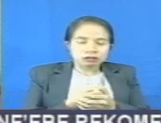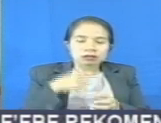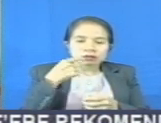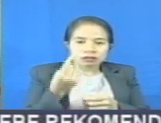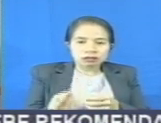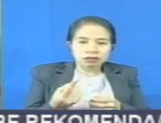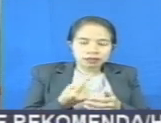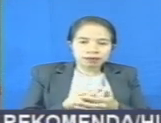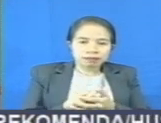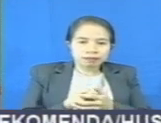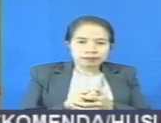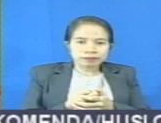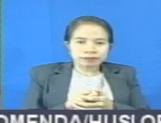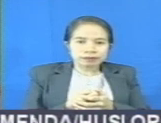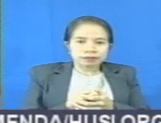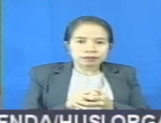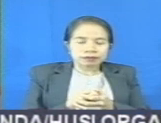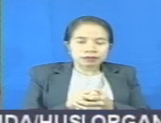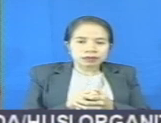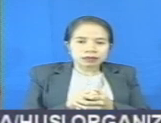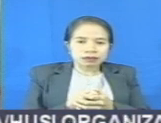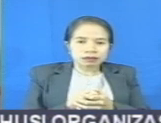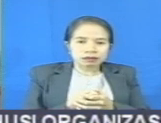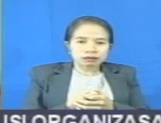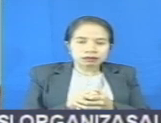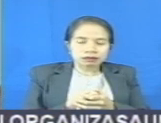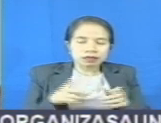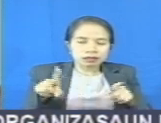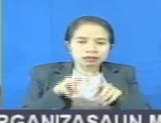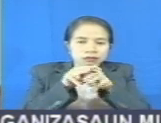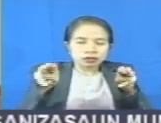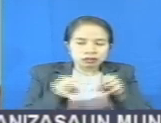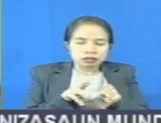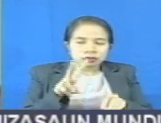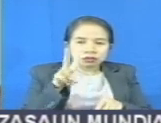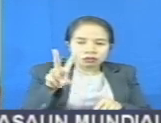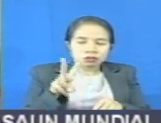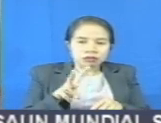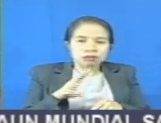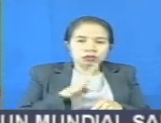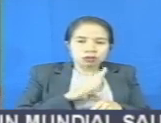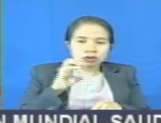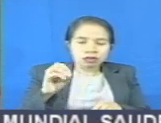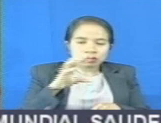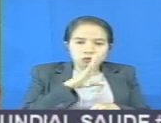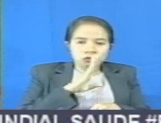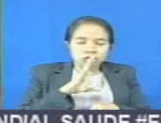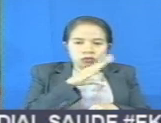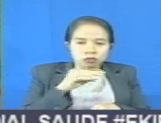declara cordão sanitário para o município Rua Bobonar no Covalima. Chefe Governo